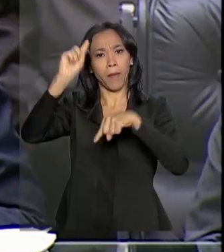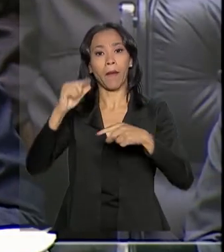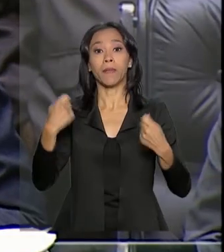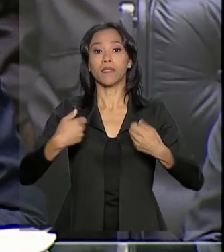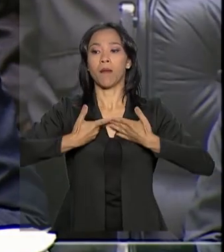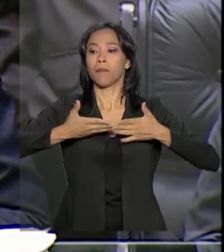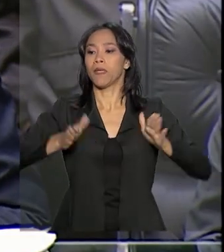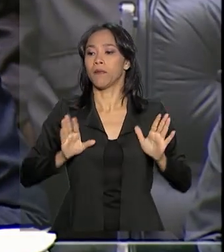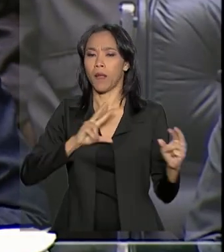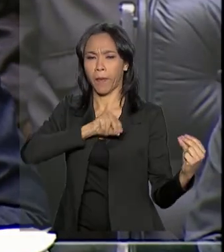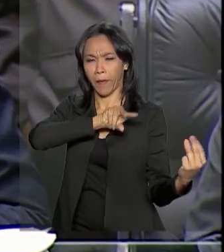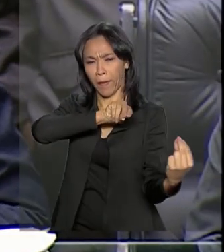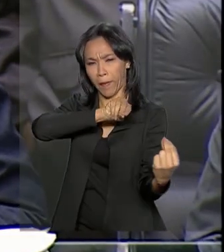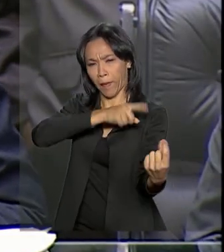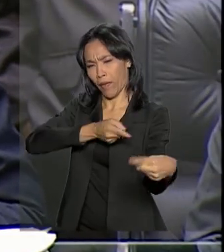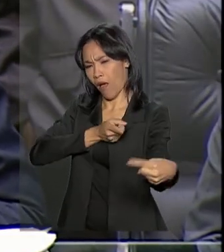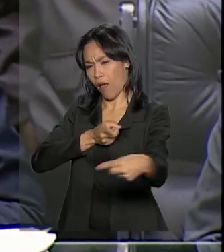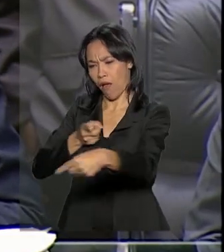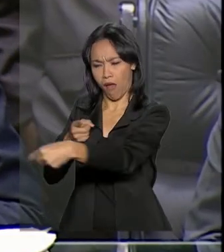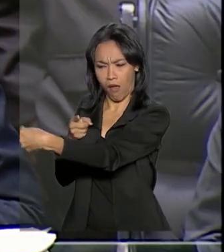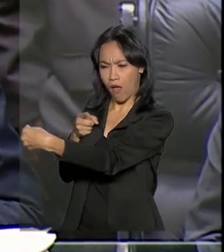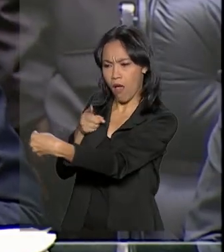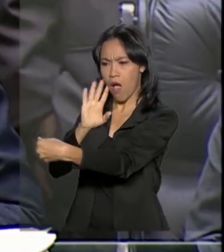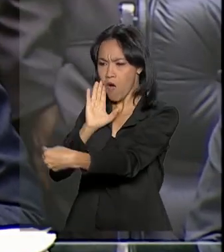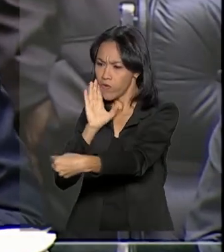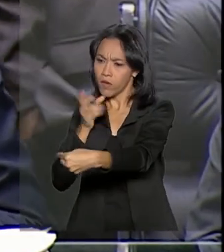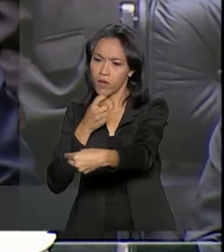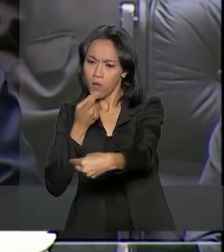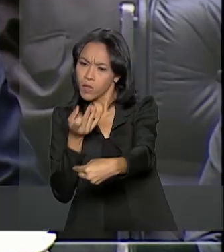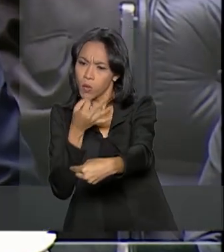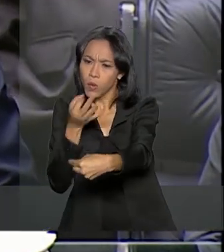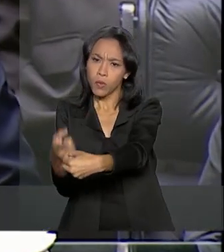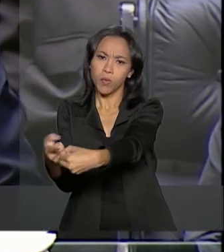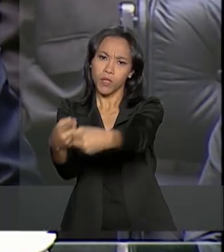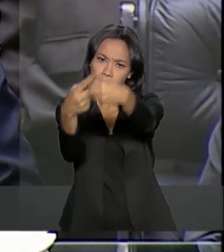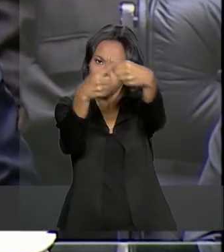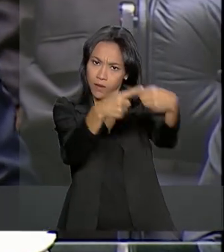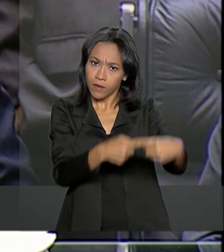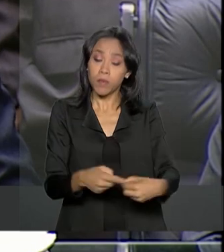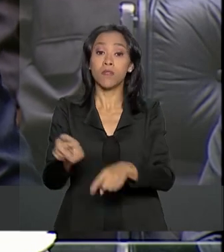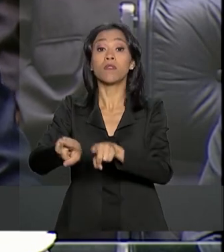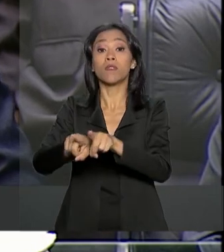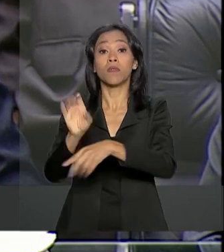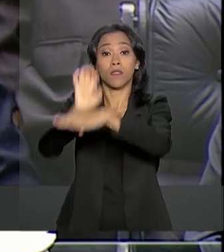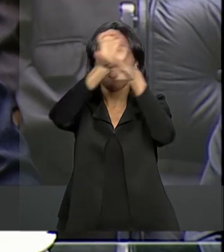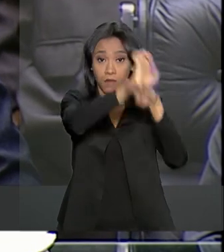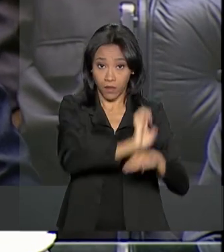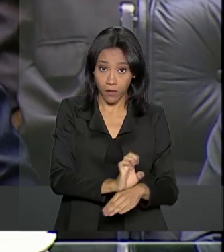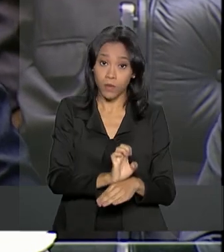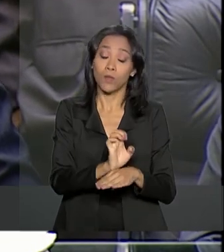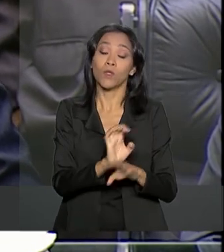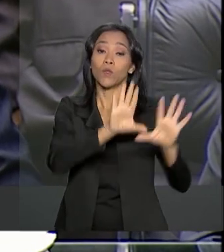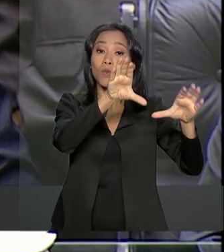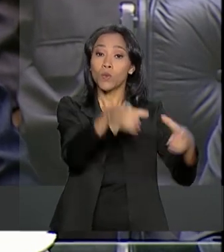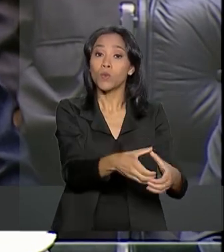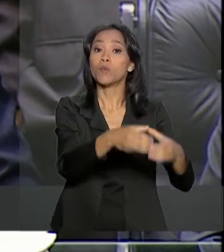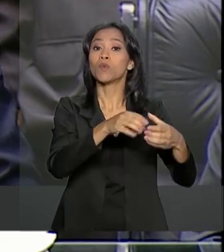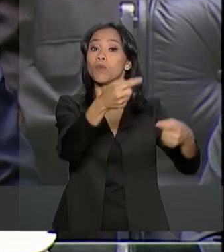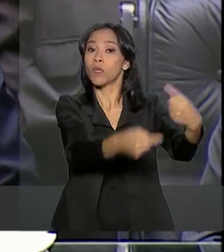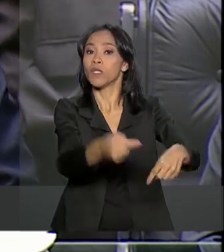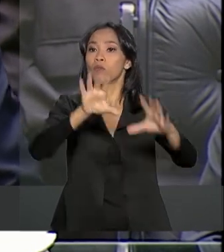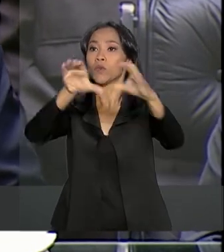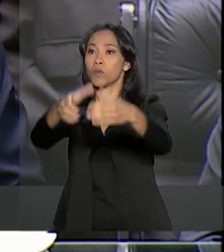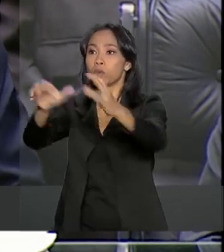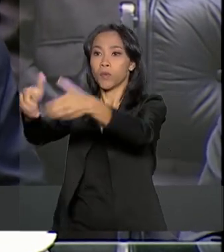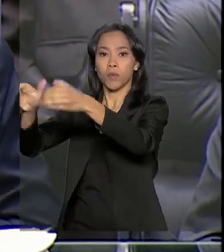discussão possível, integrando e ouvindo os representantes dos municípios e dos estados, dos partidos políticos e